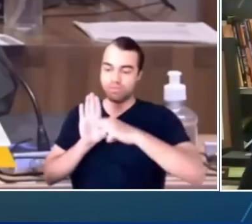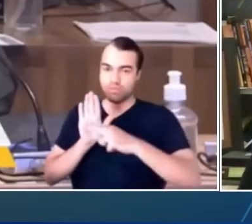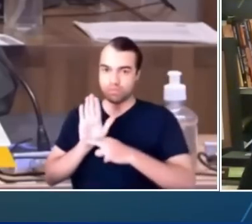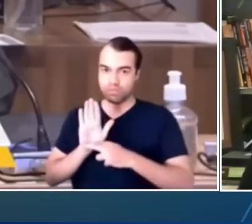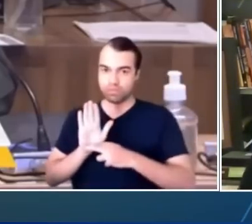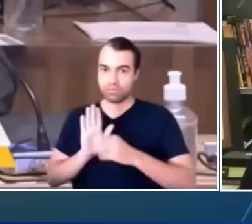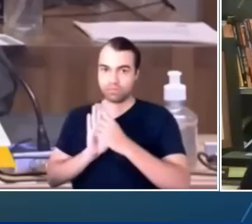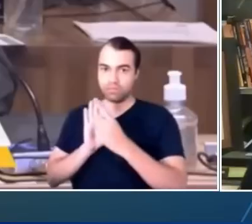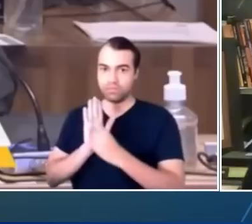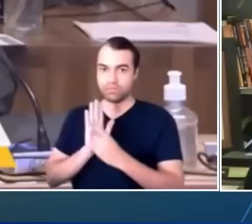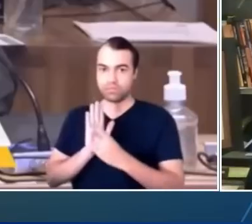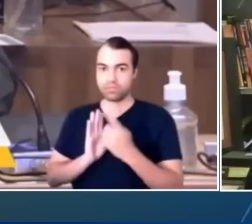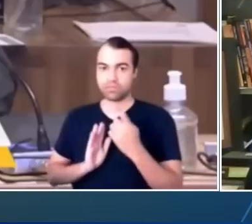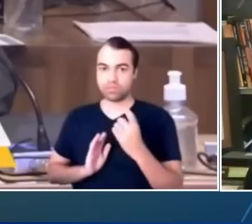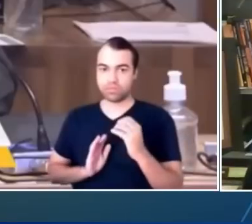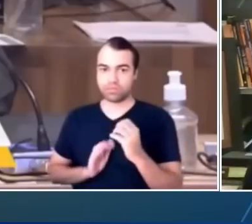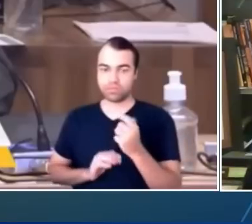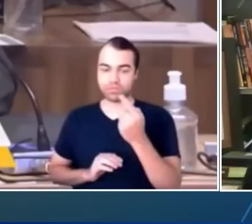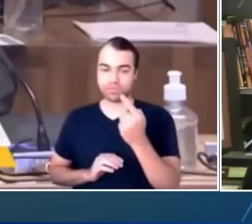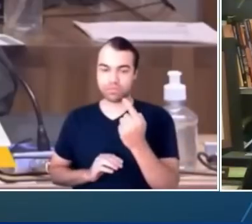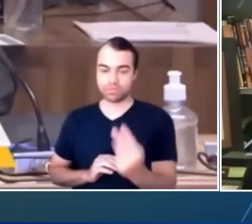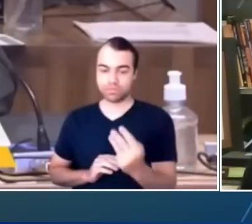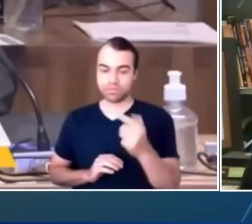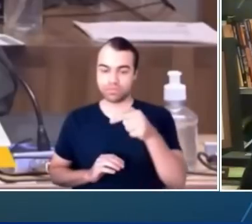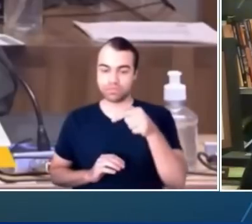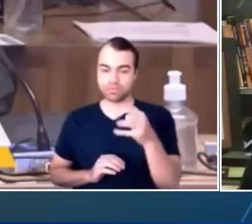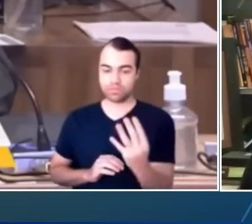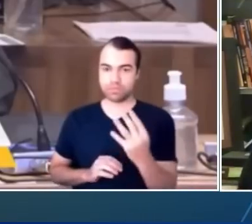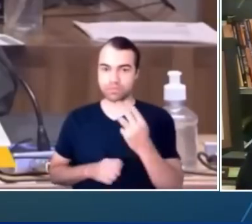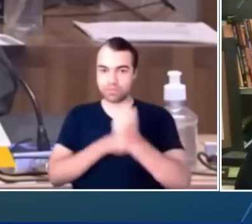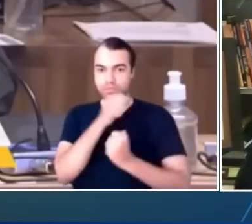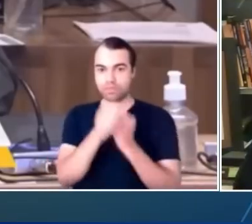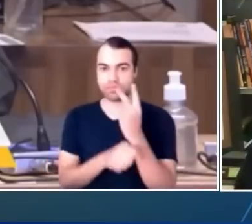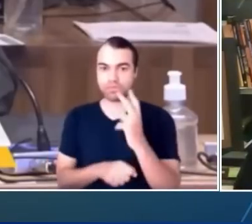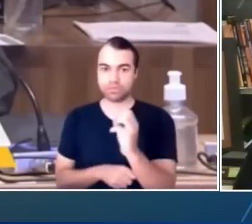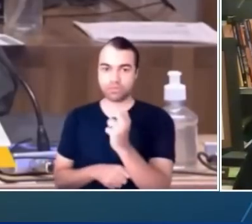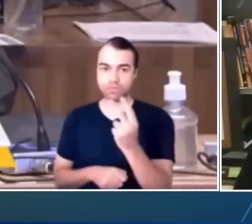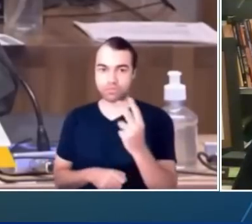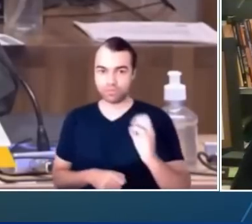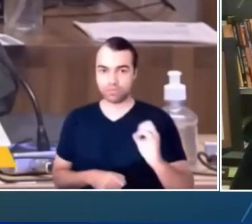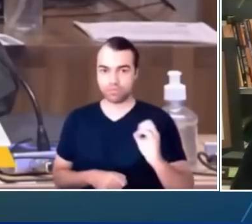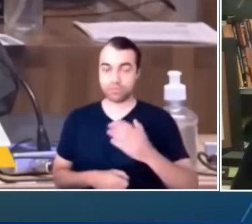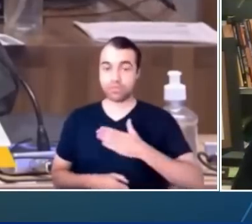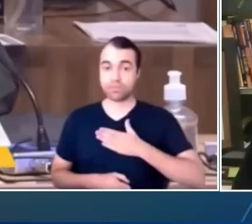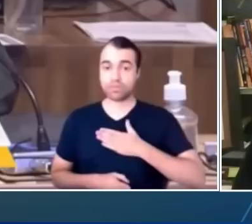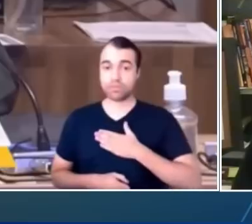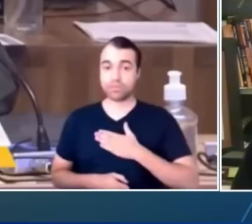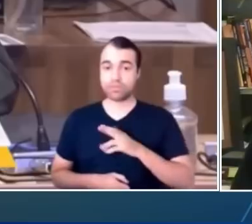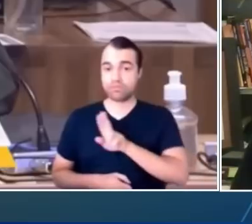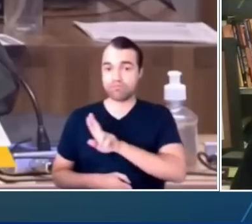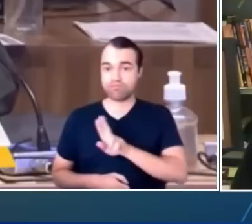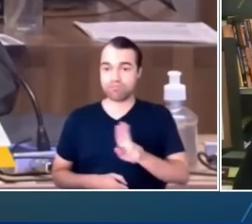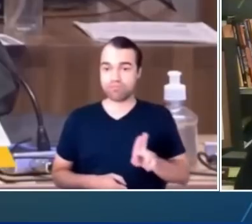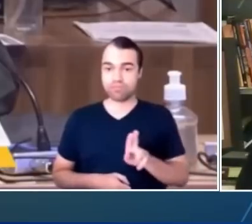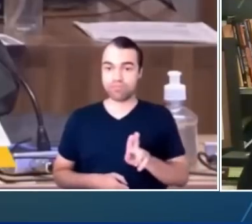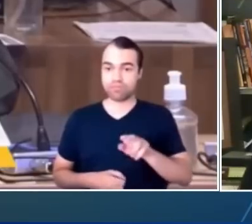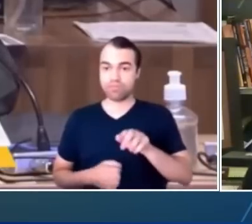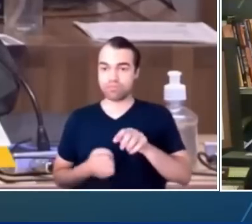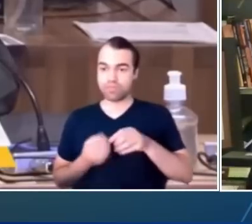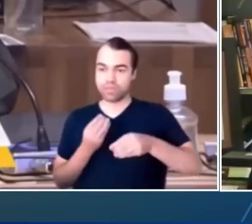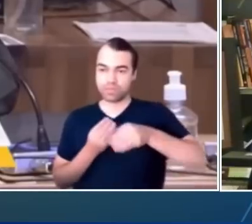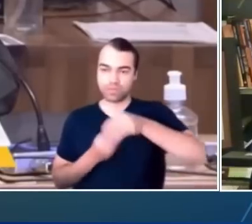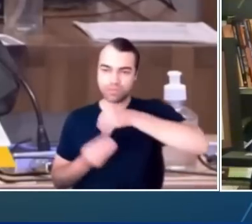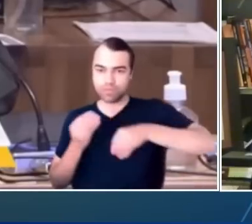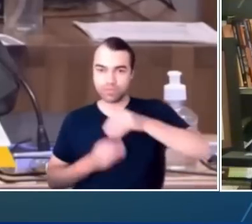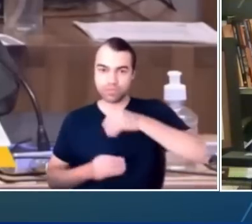o que foi o ministro da Defesa, ele vai falar alguma coisa ou vai levar também um habeas corpus,